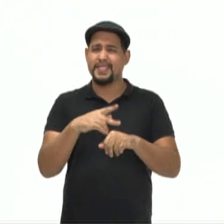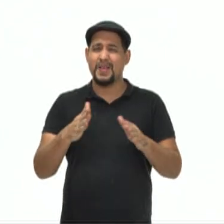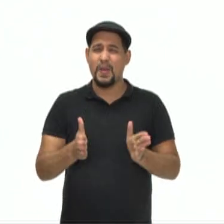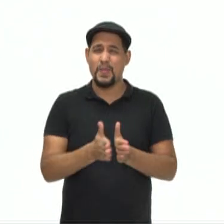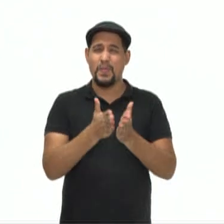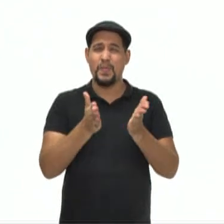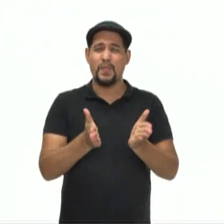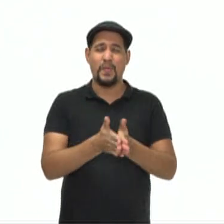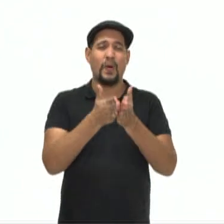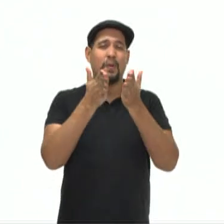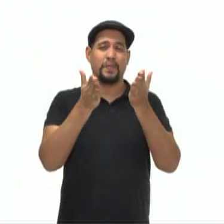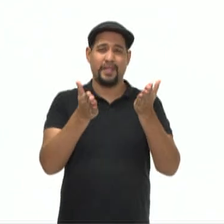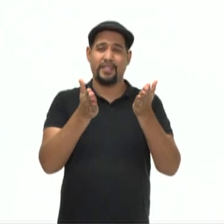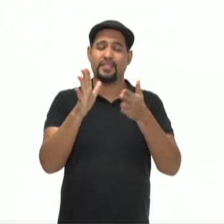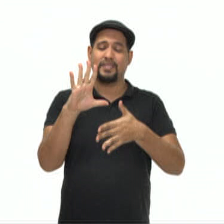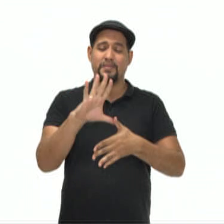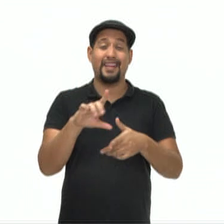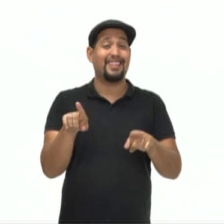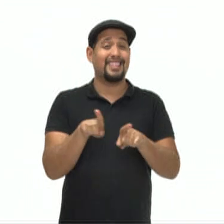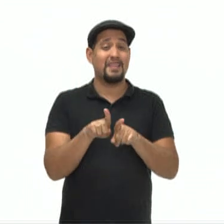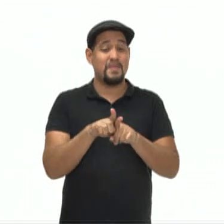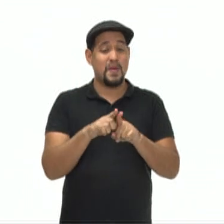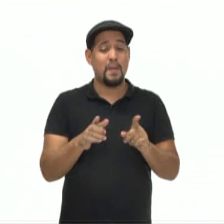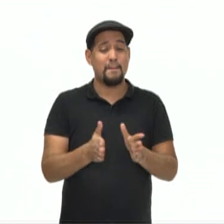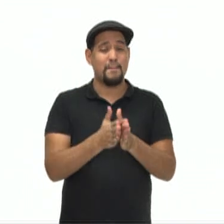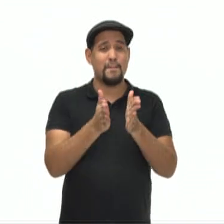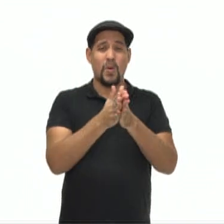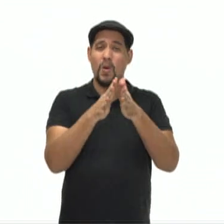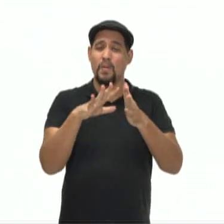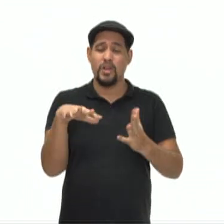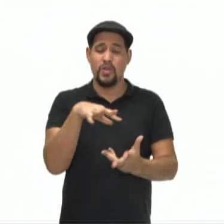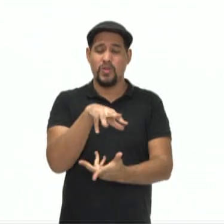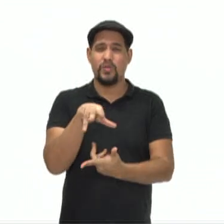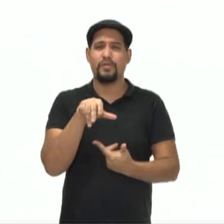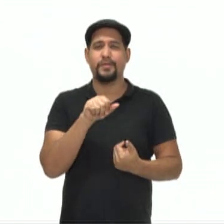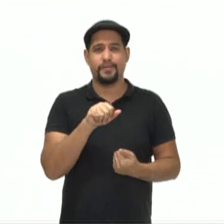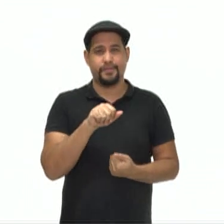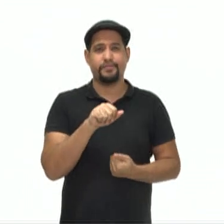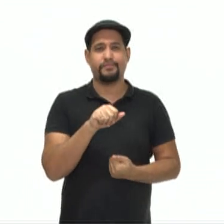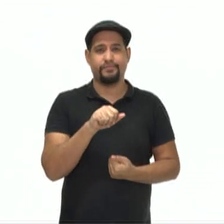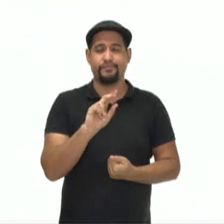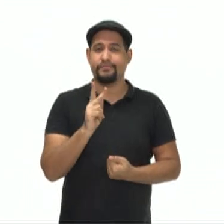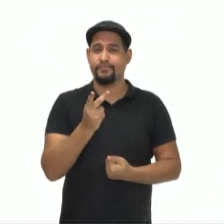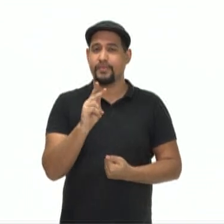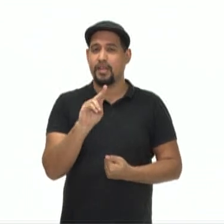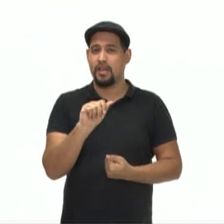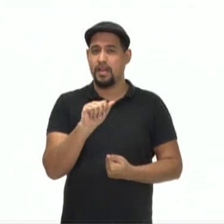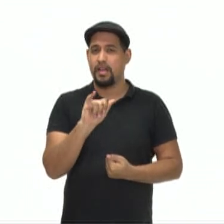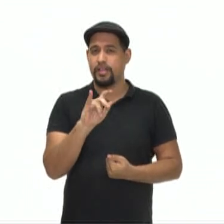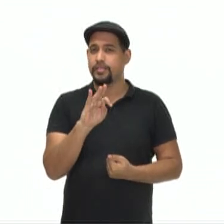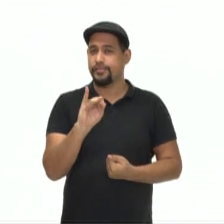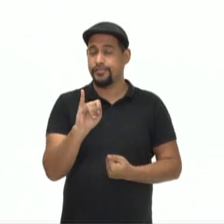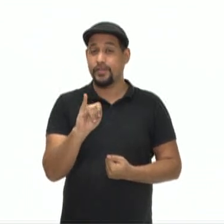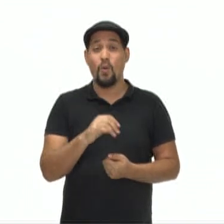um dos mais pobres do mundo. Fica aqui, lembrando, Haiti, continente americano.